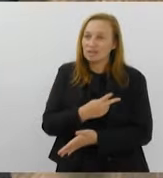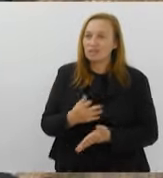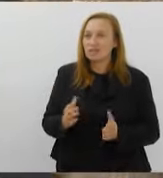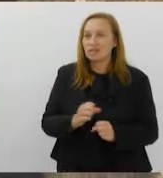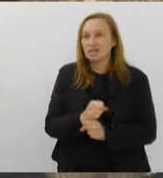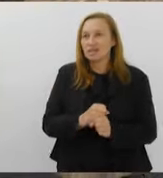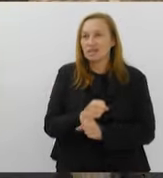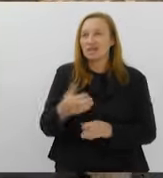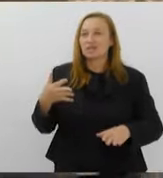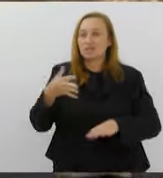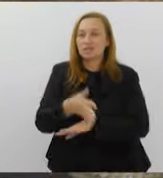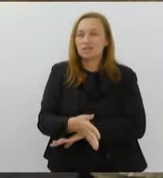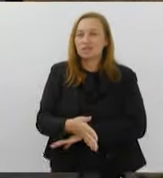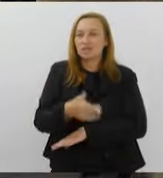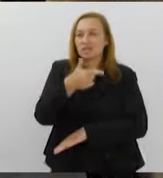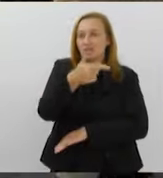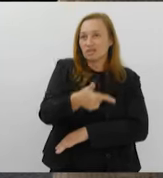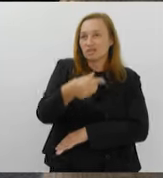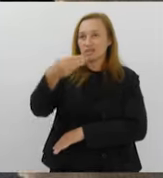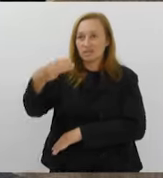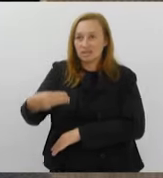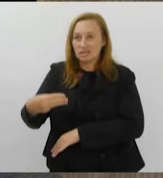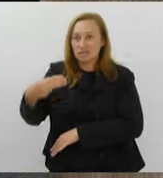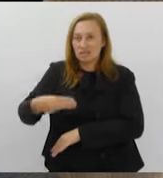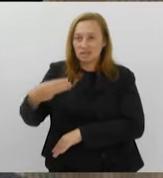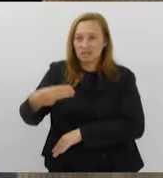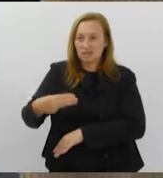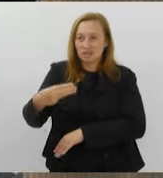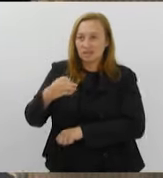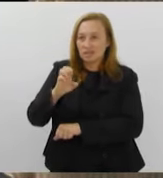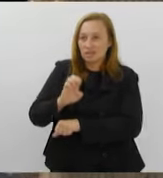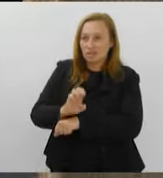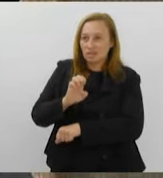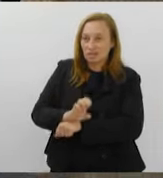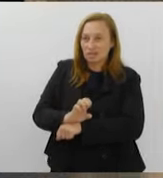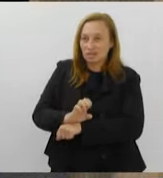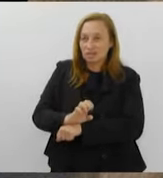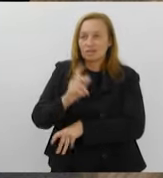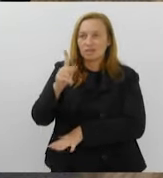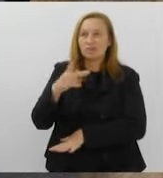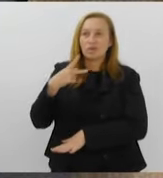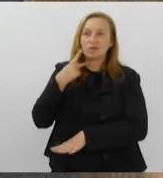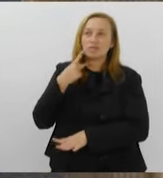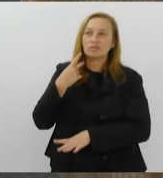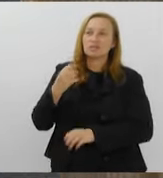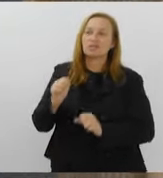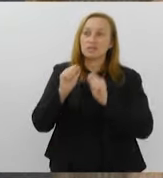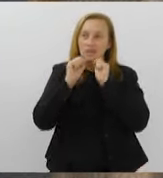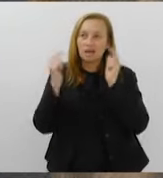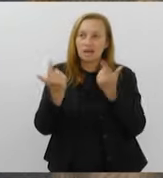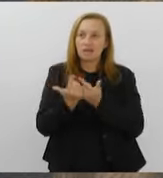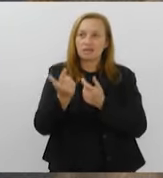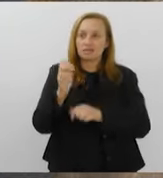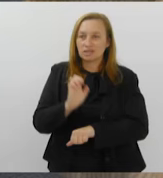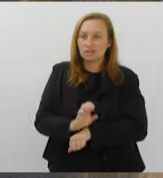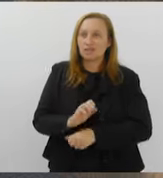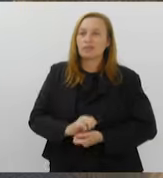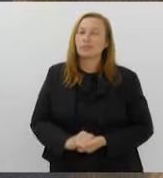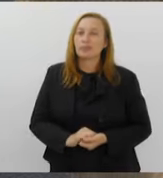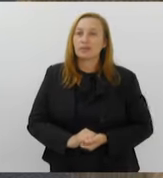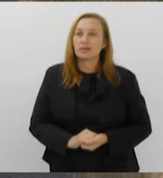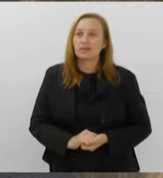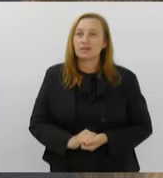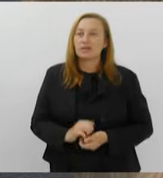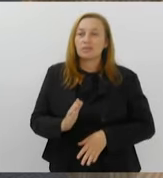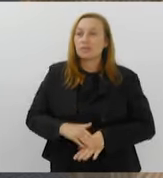A gente entra aí no 23º estado como a procuradoria na Assembleia Legislativa Estadual. E,